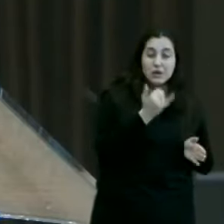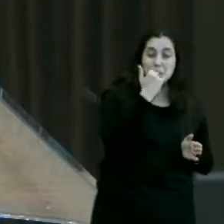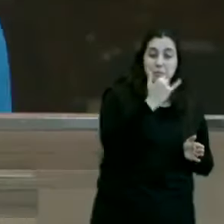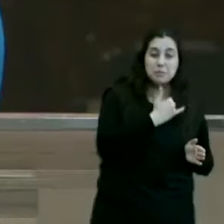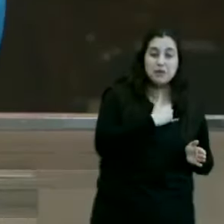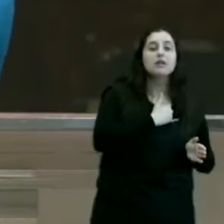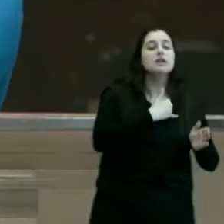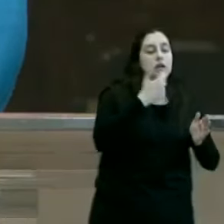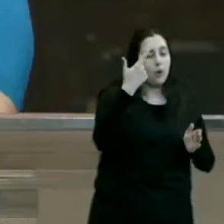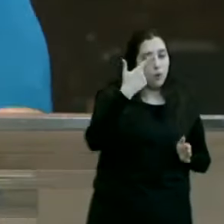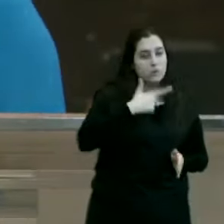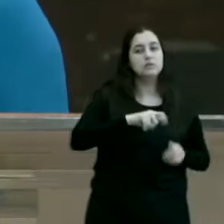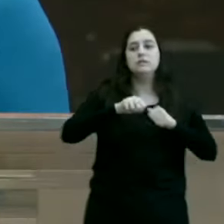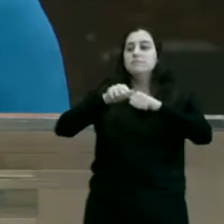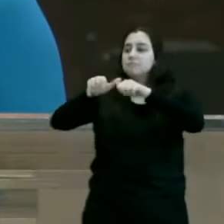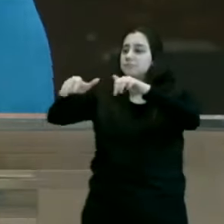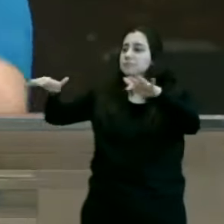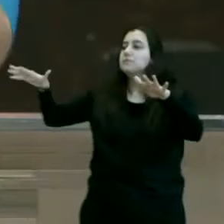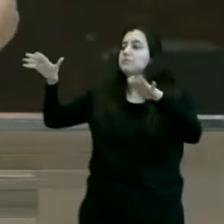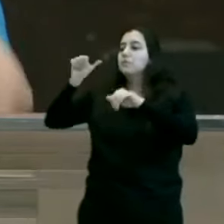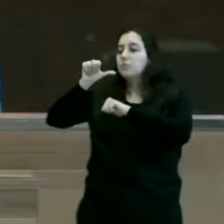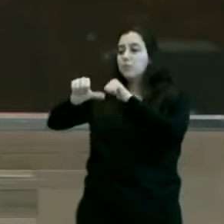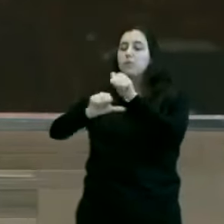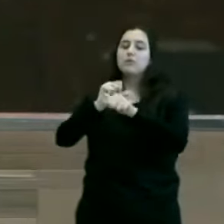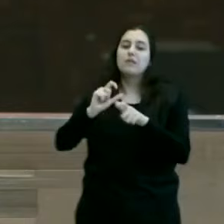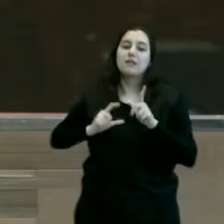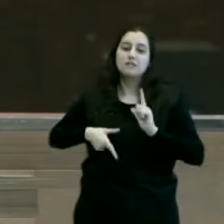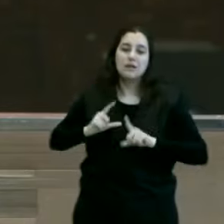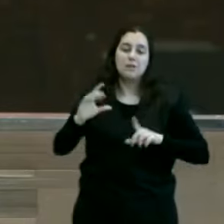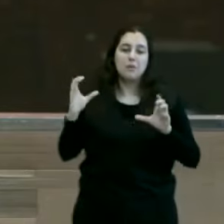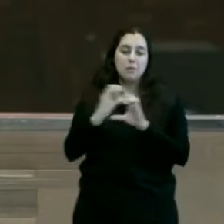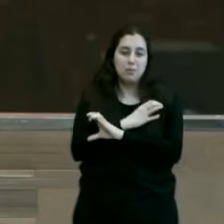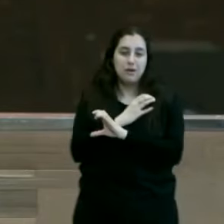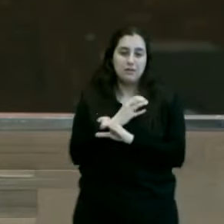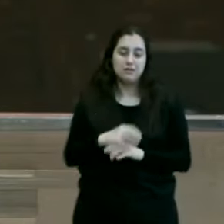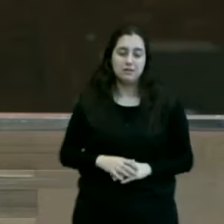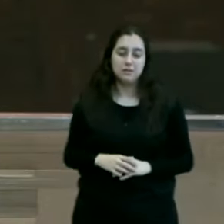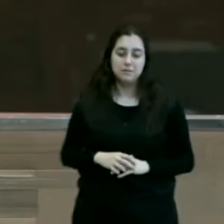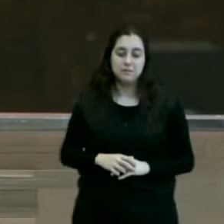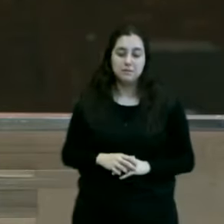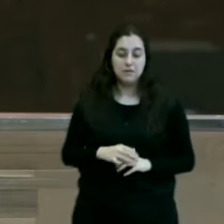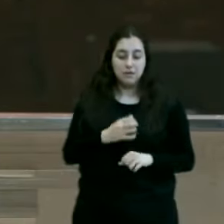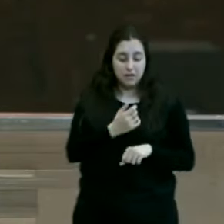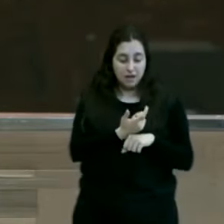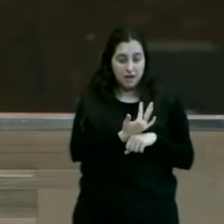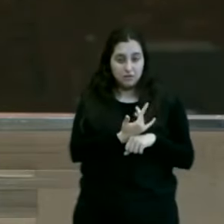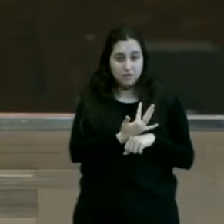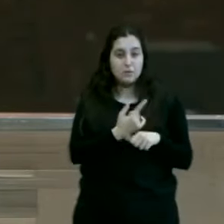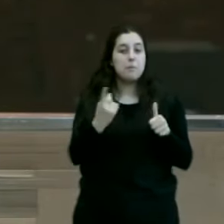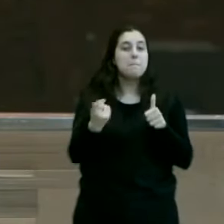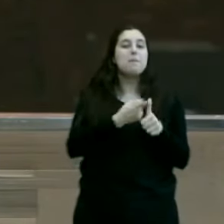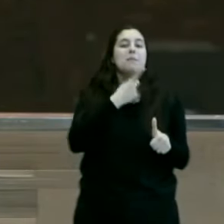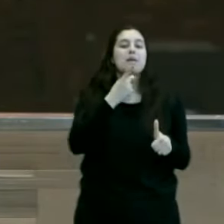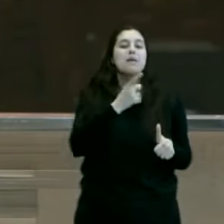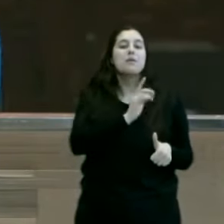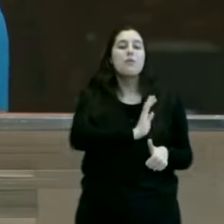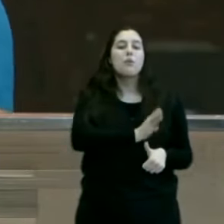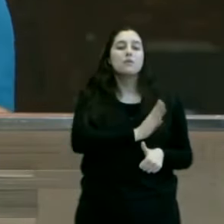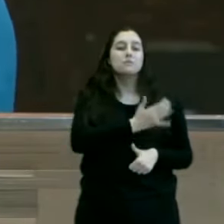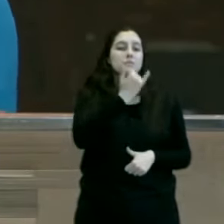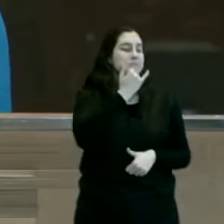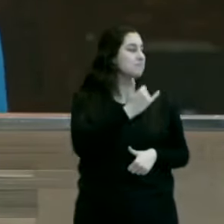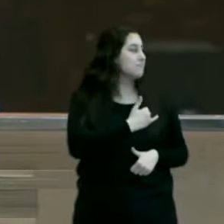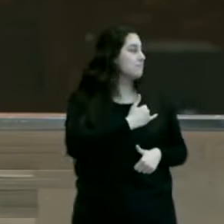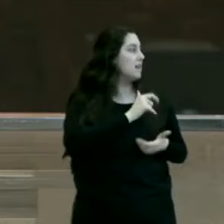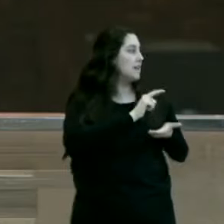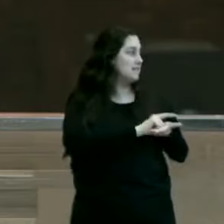nação de Israel pudesse ser completo. Todo avivamento, queridos, começa com atos de purificação pessoal. E a